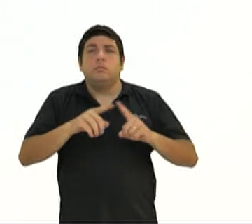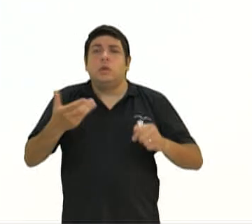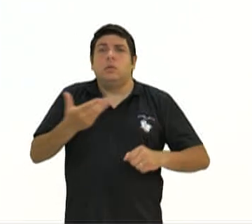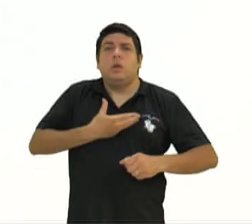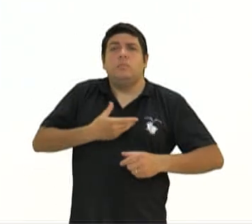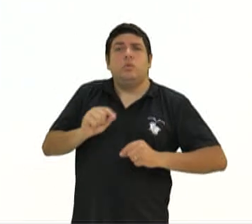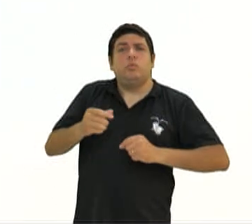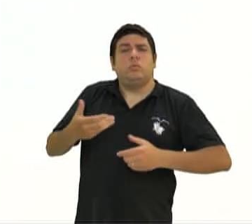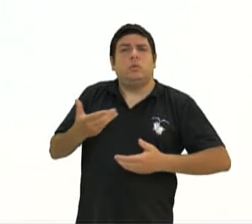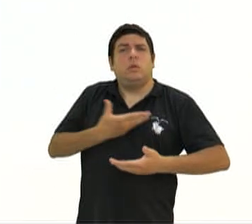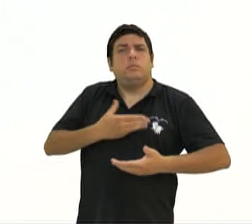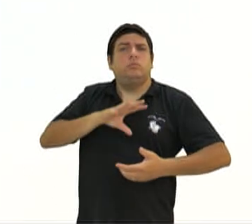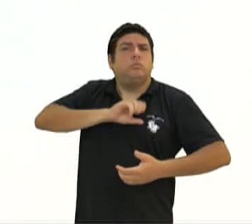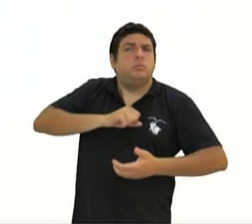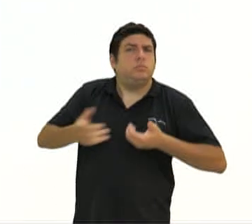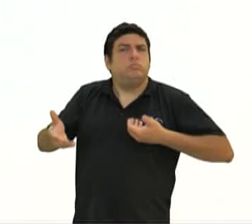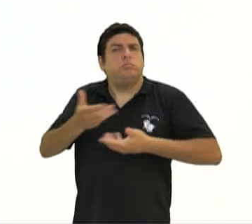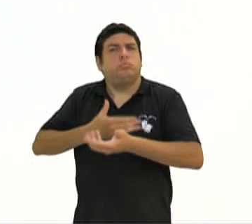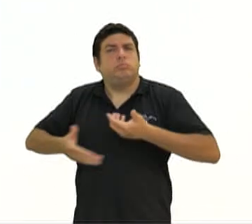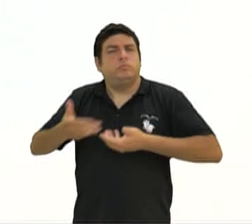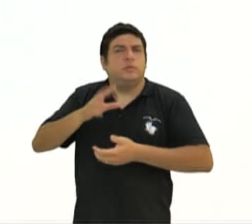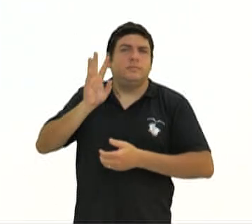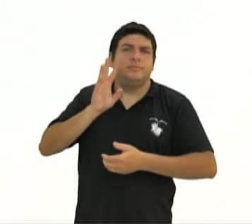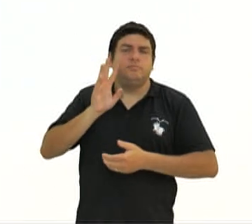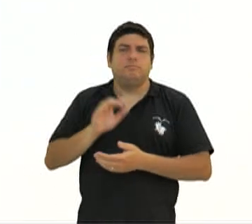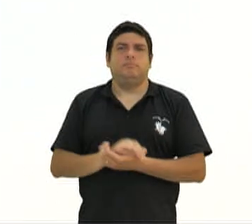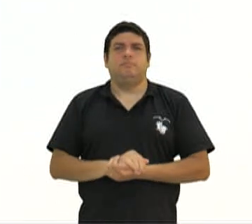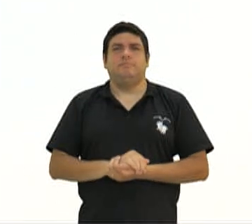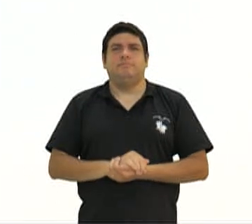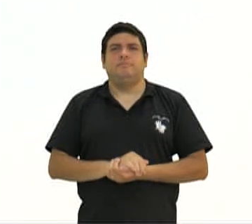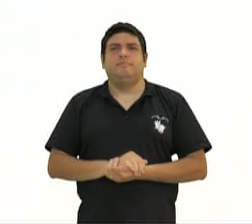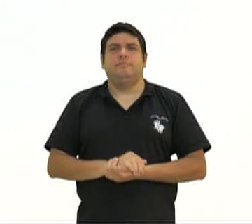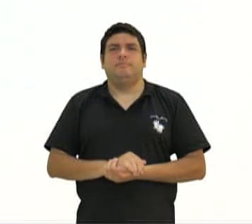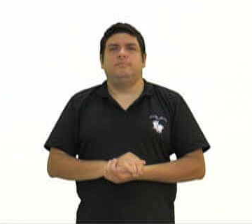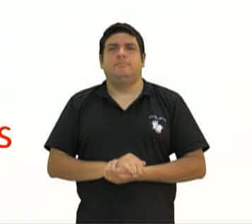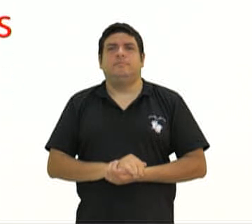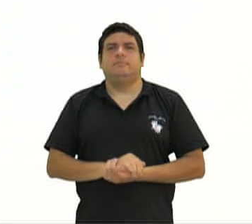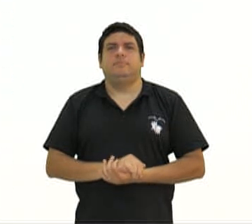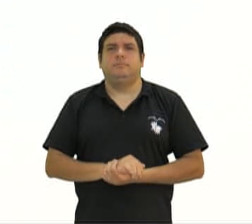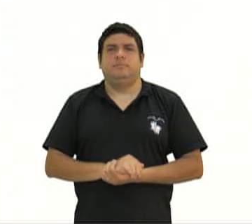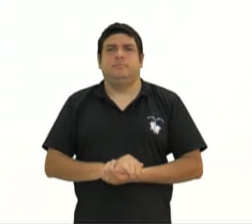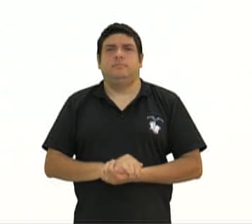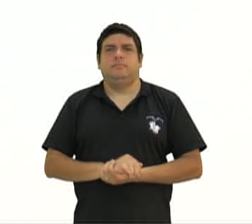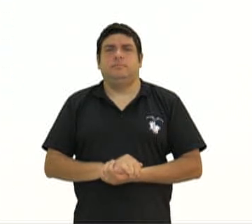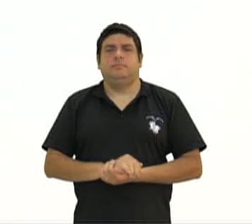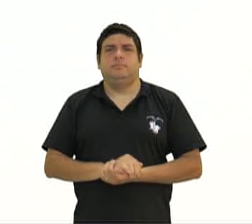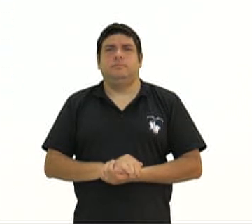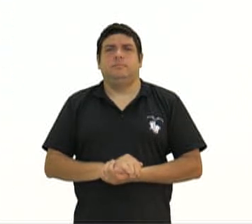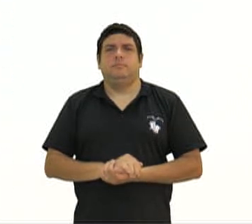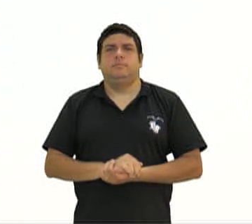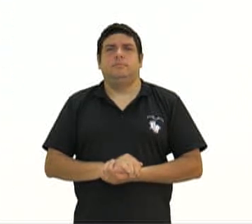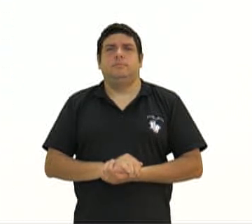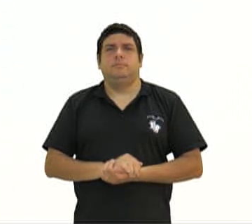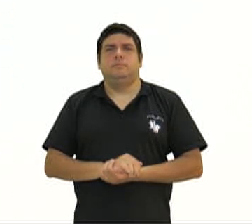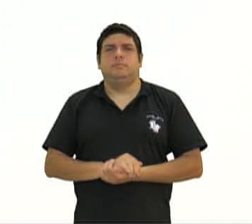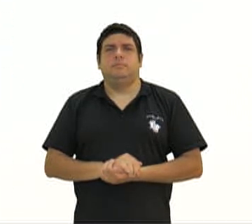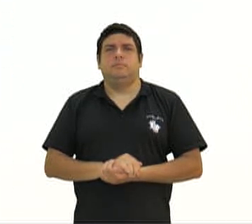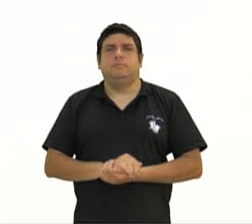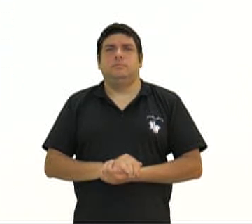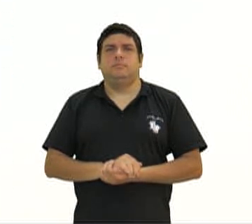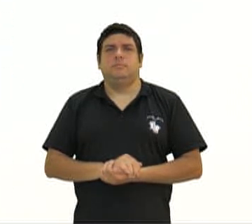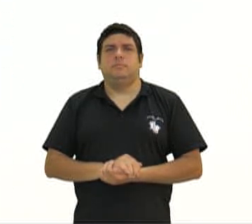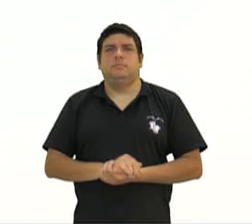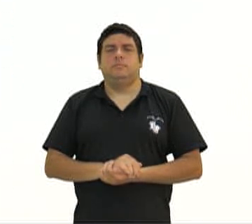celebrar o amor da amizade nessa data, o que eu acho super bacana, né? People buy gifts and